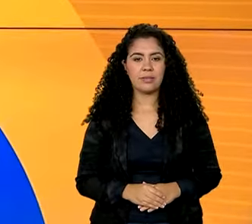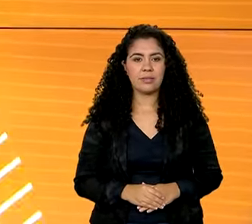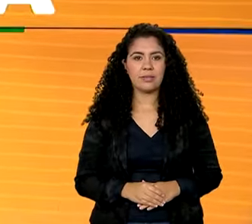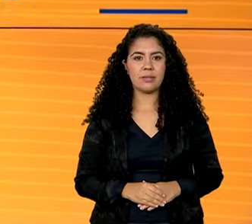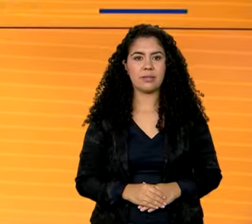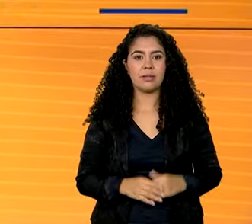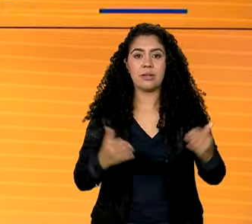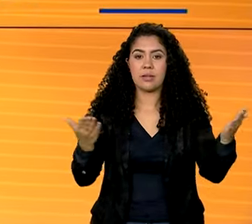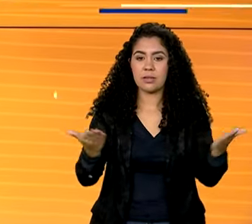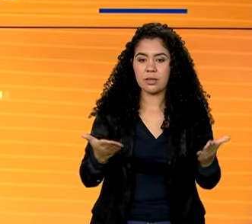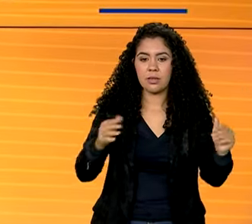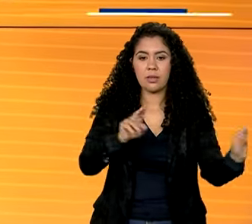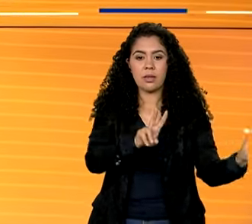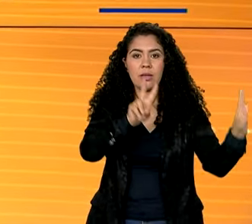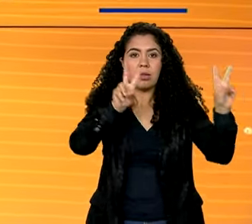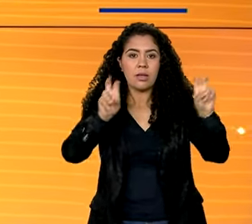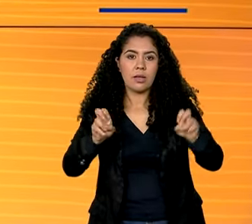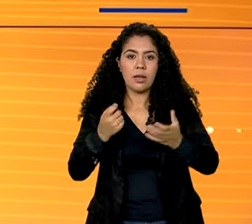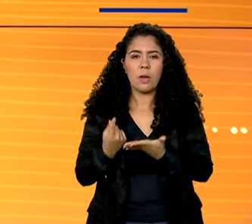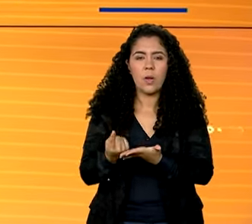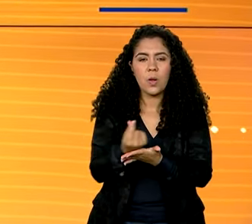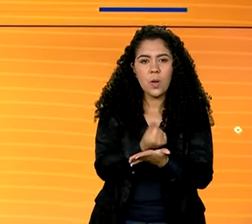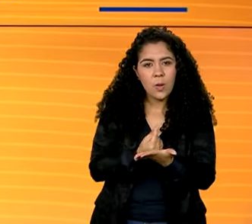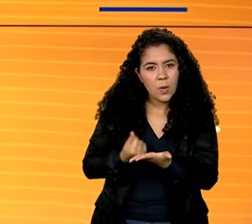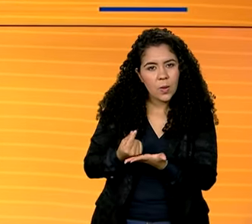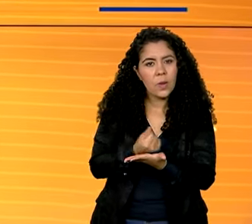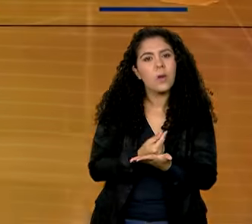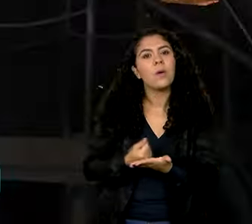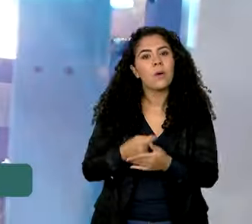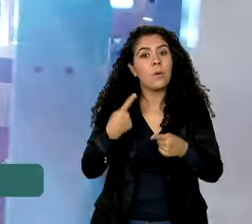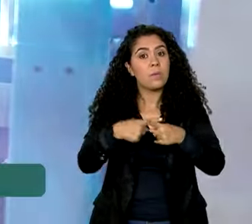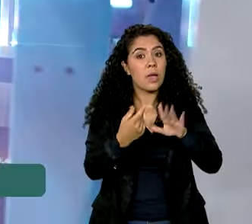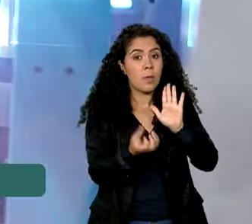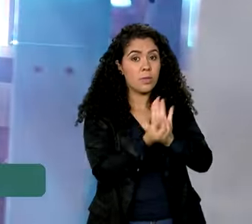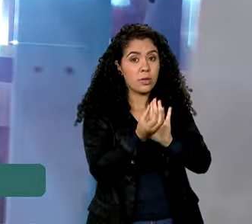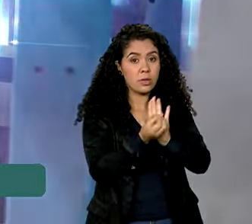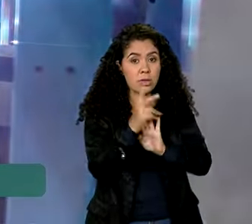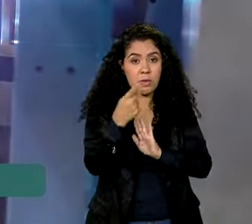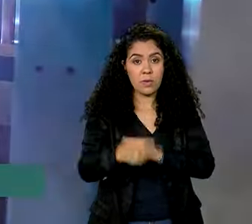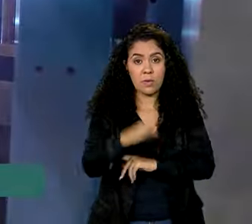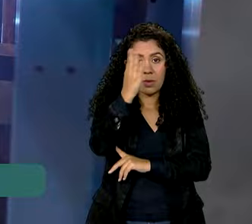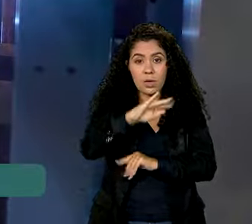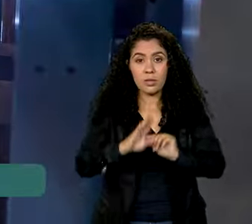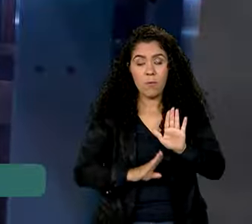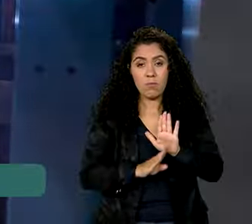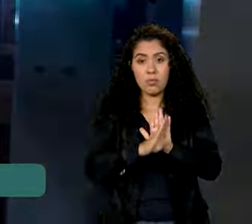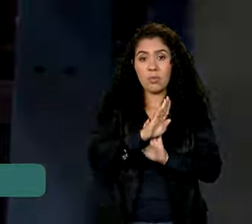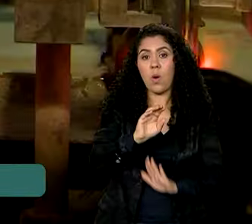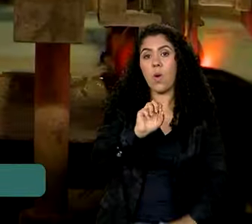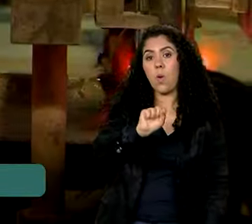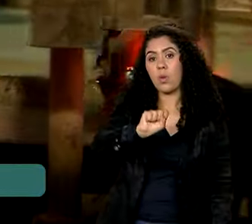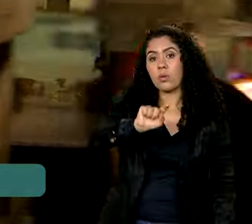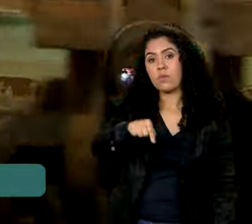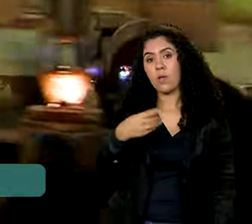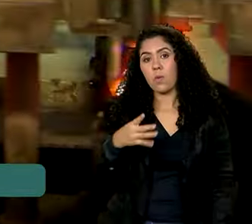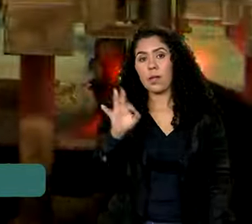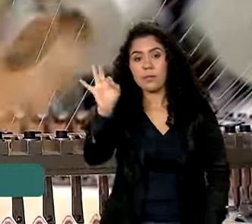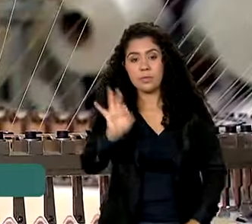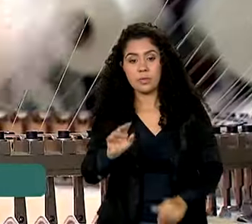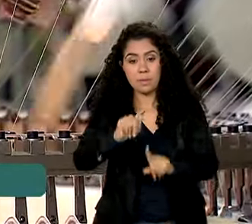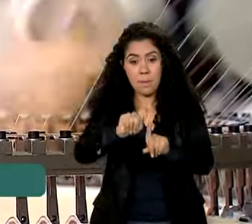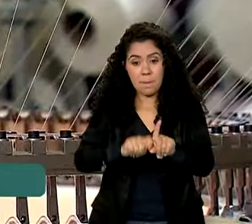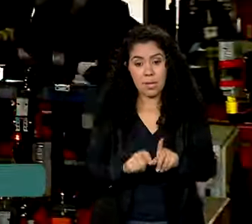volta para o tema da economia, porque a produção industrial brasileira teve um crescimento de 8,4% em abril,